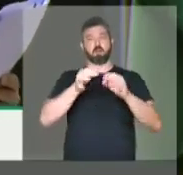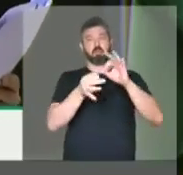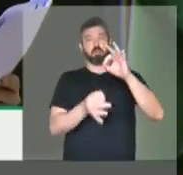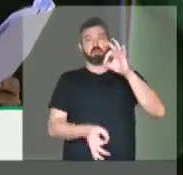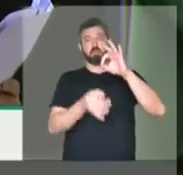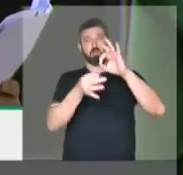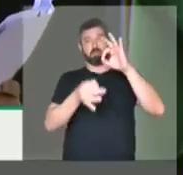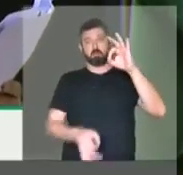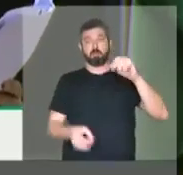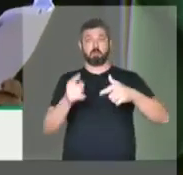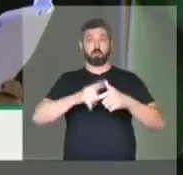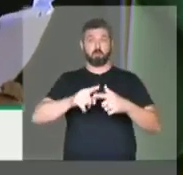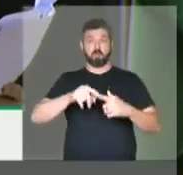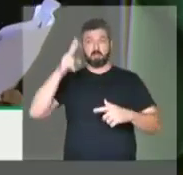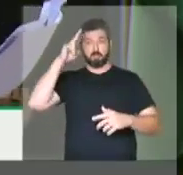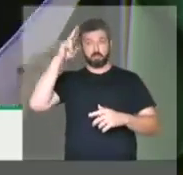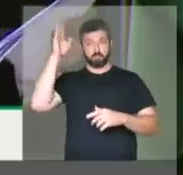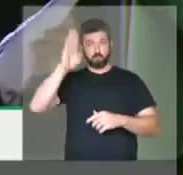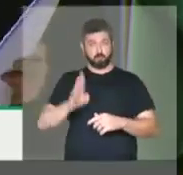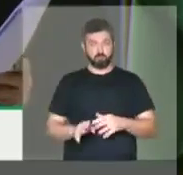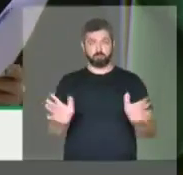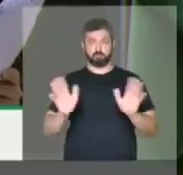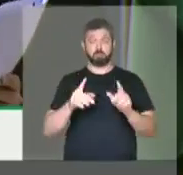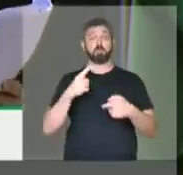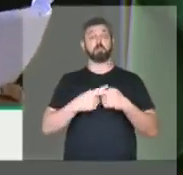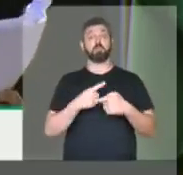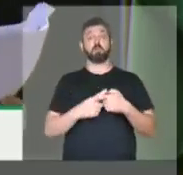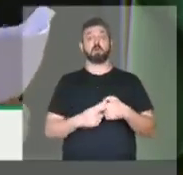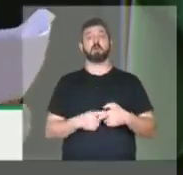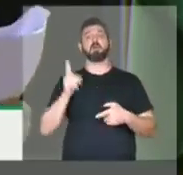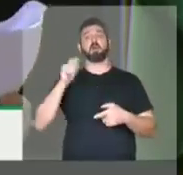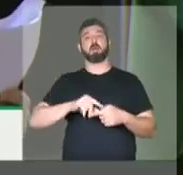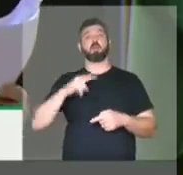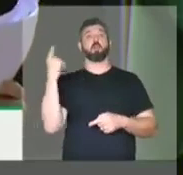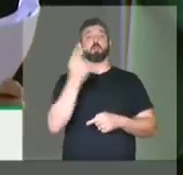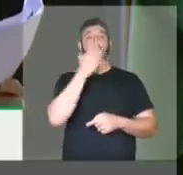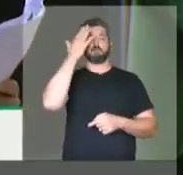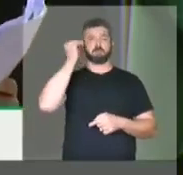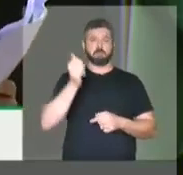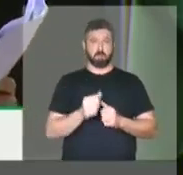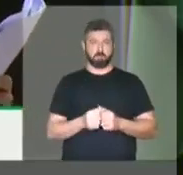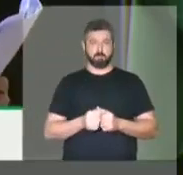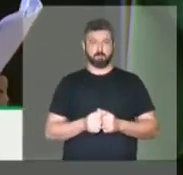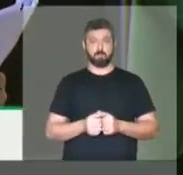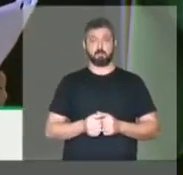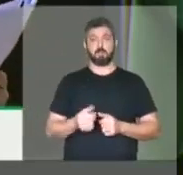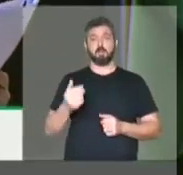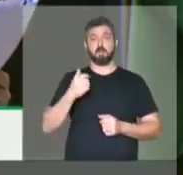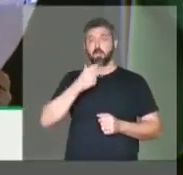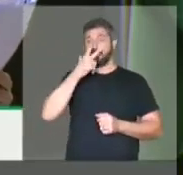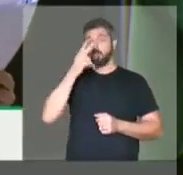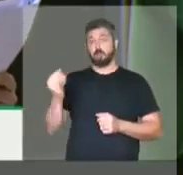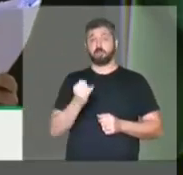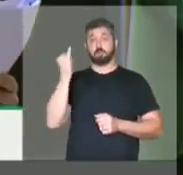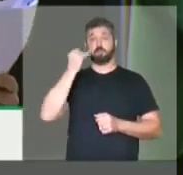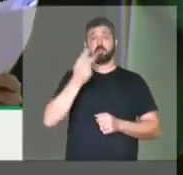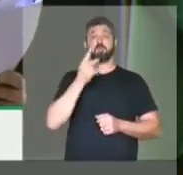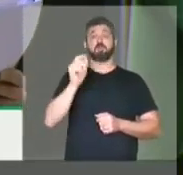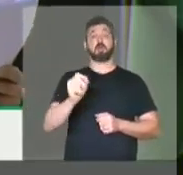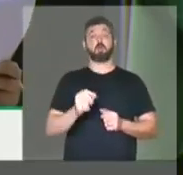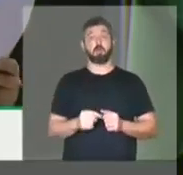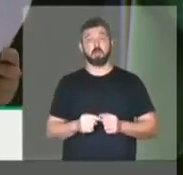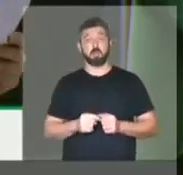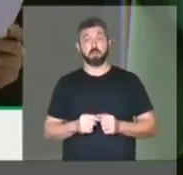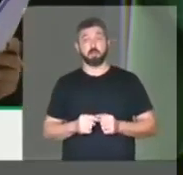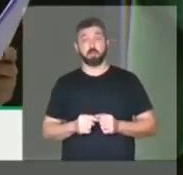exaustiva males que historicamente desafiam o país, até porque são de comum sabença. Eu entendo apenas relevante destacar